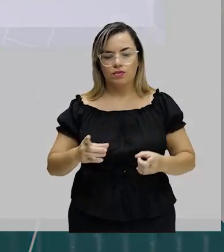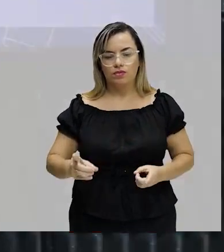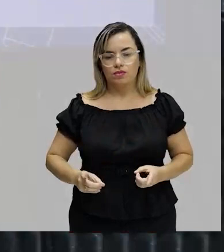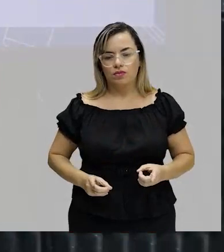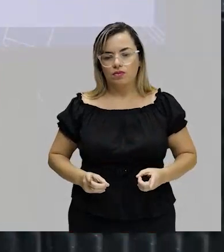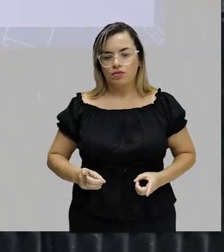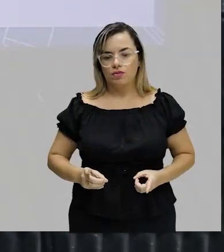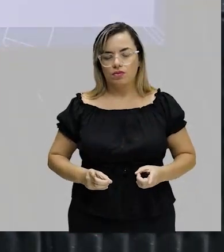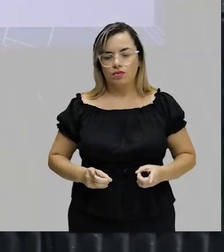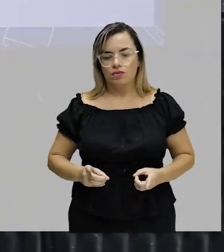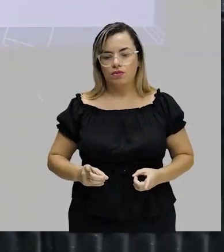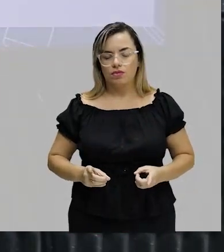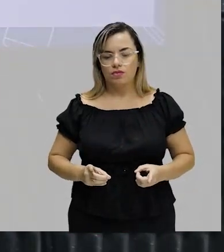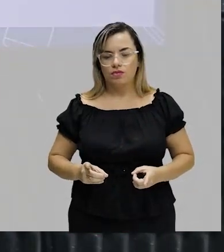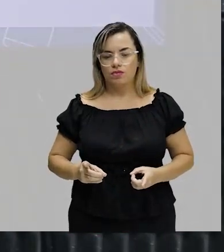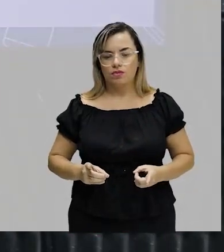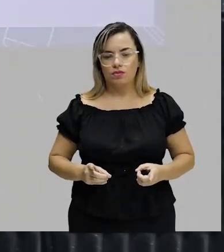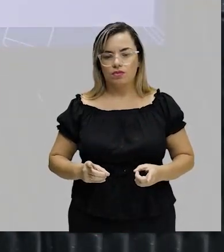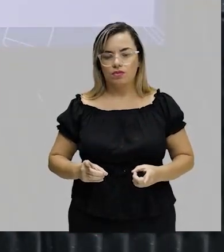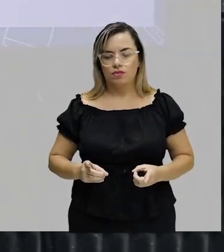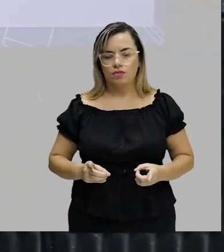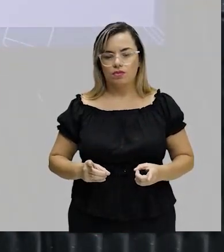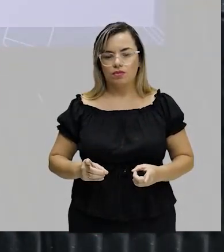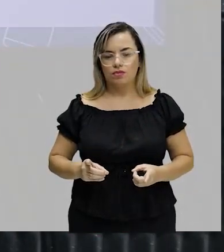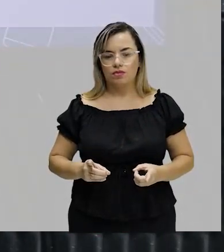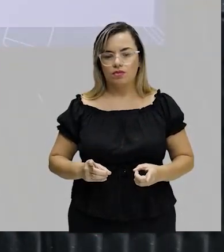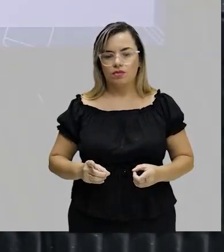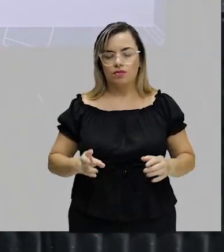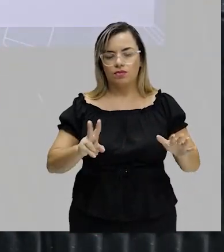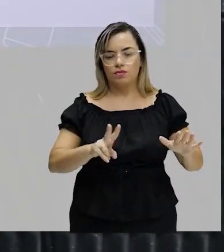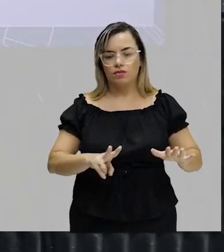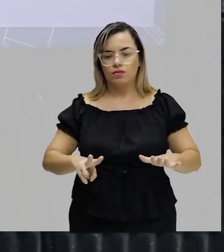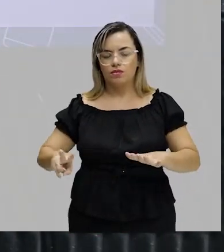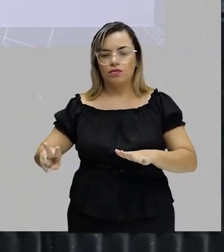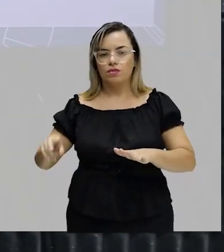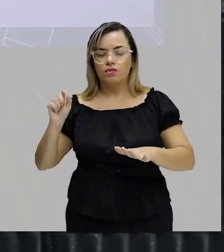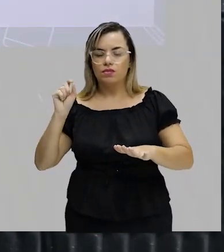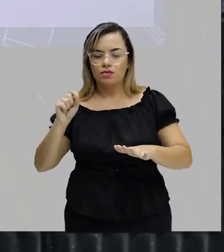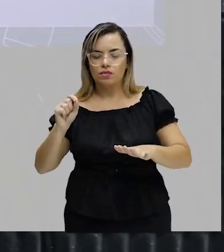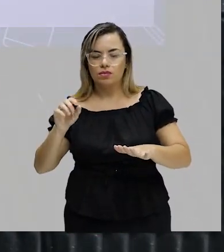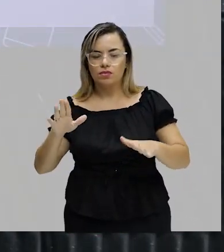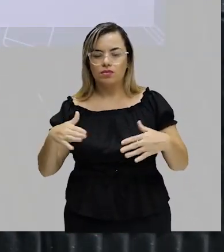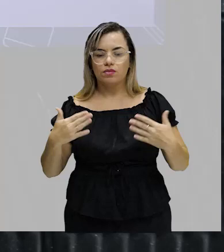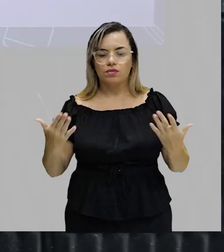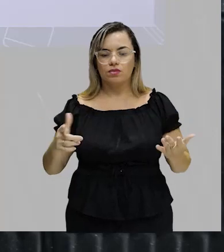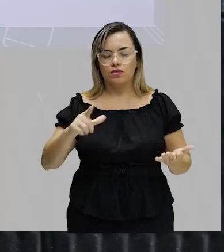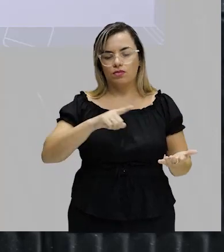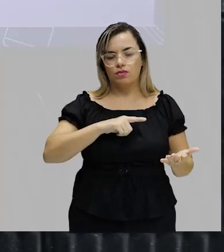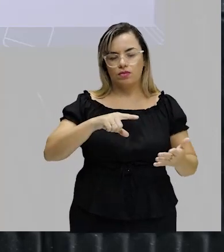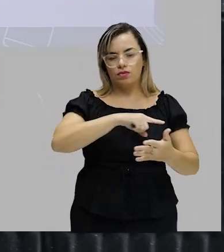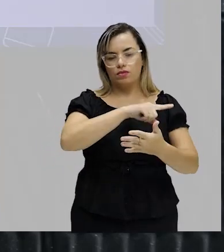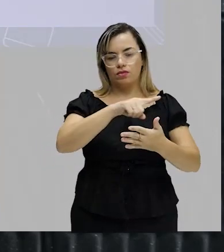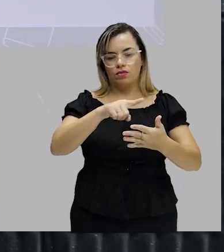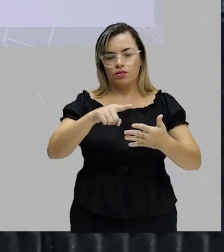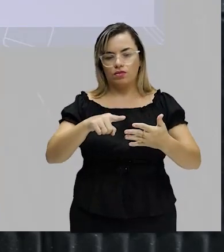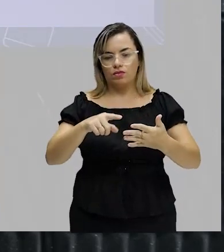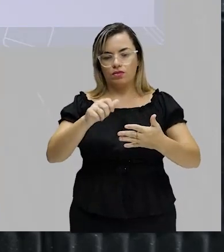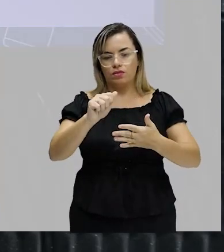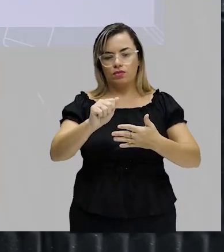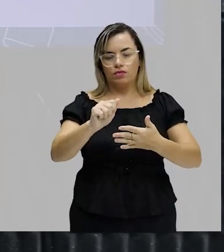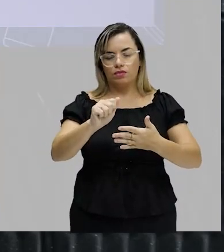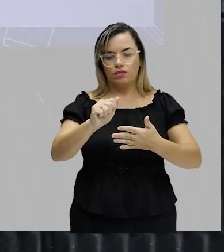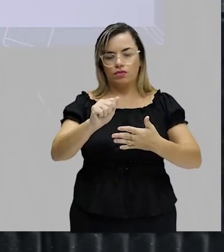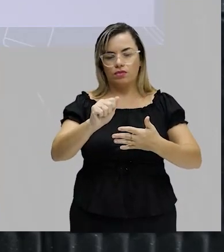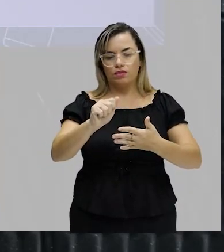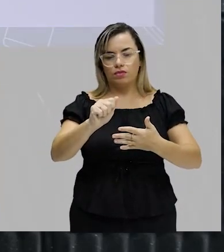me, para mim, for weeks, por semanas. Então, nesse caso, eu tenho opções.